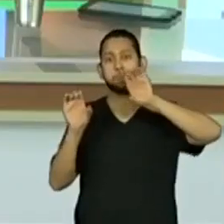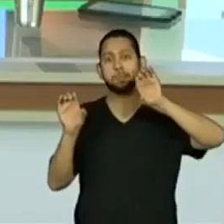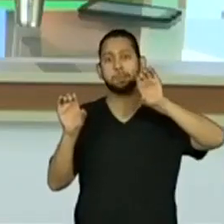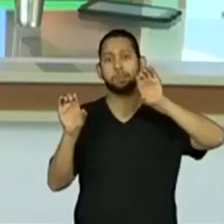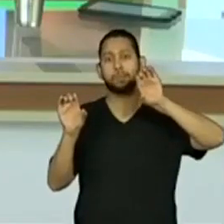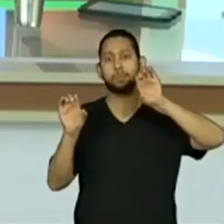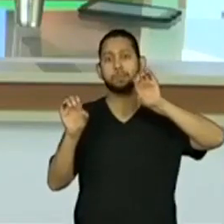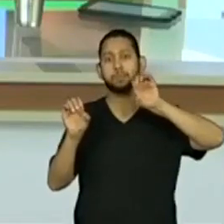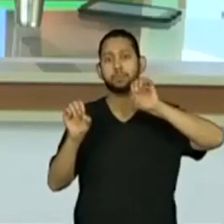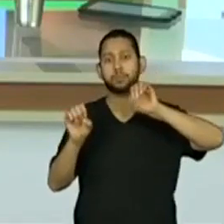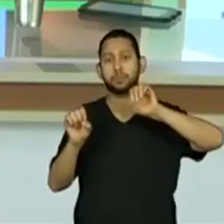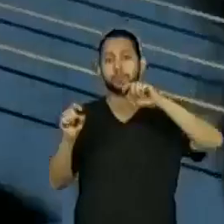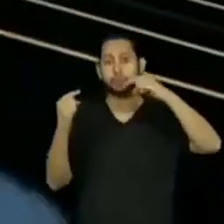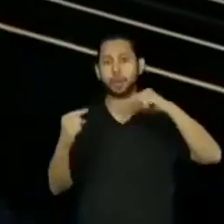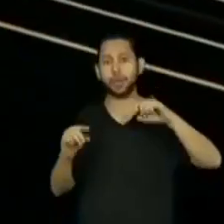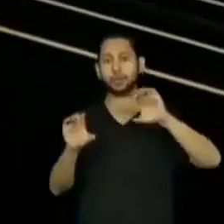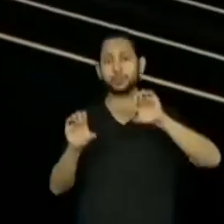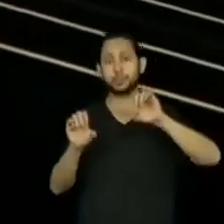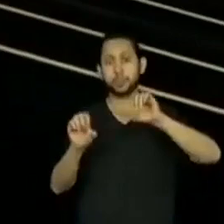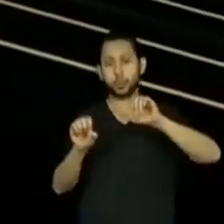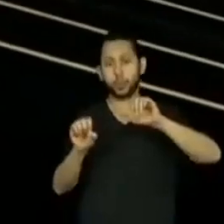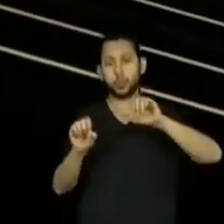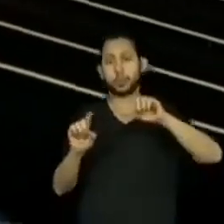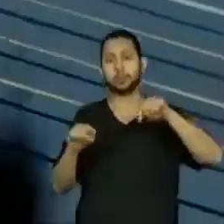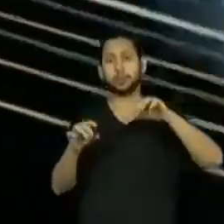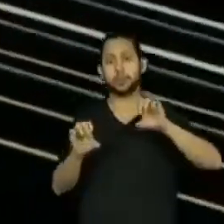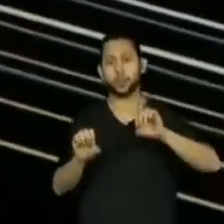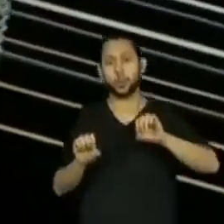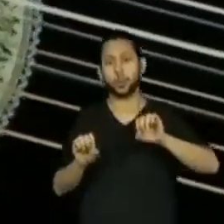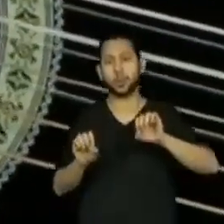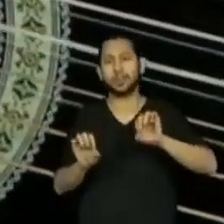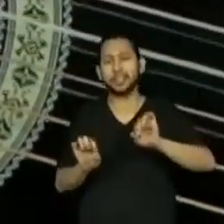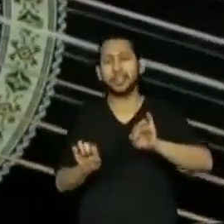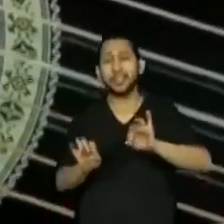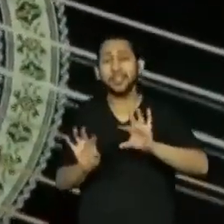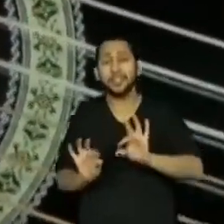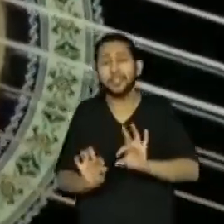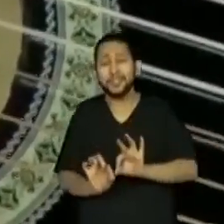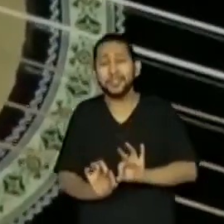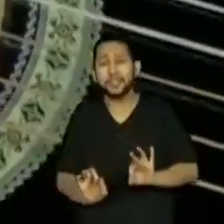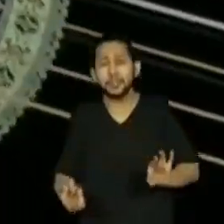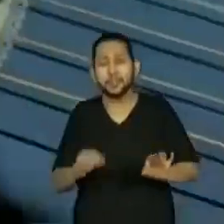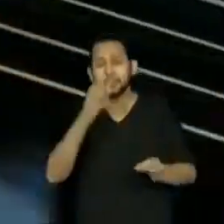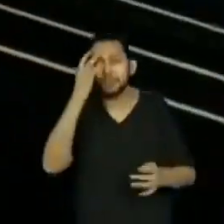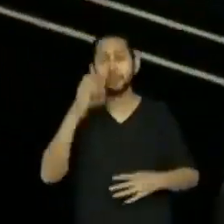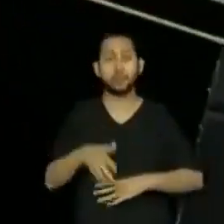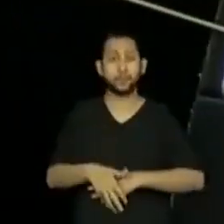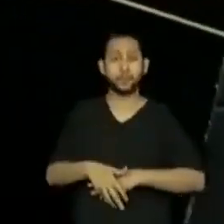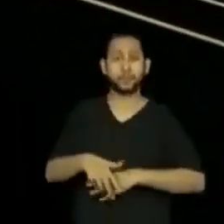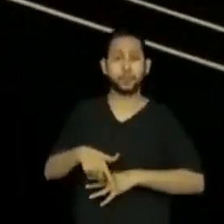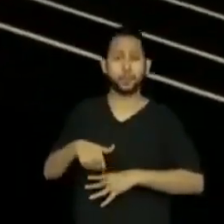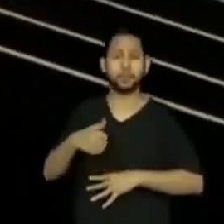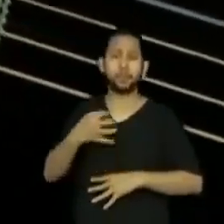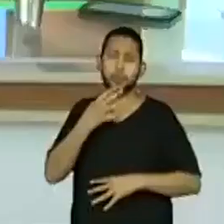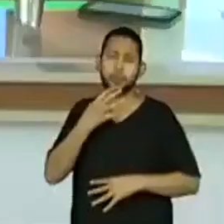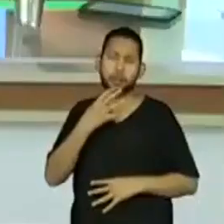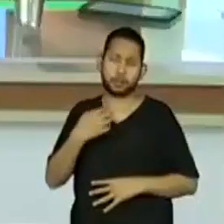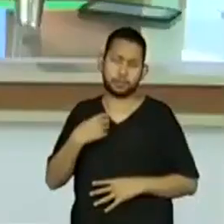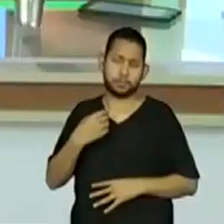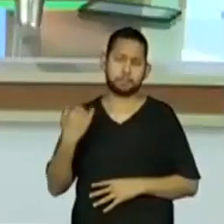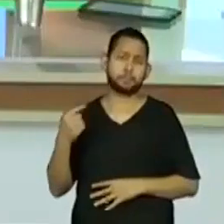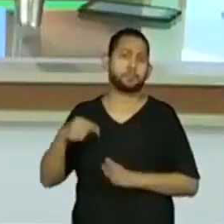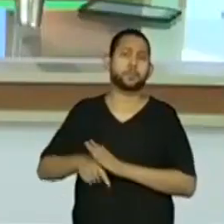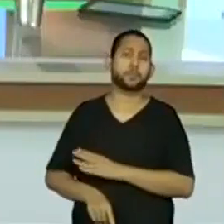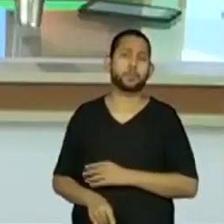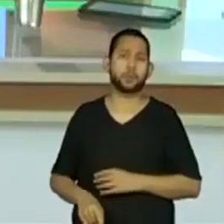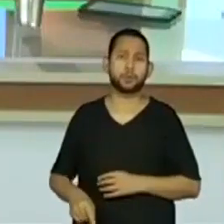de espessura dessas cordas. E quem é músico, quem toca violão, vai saber melhor do que